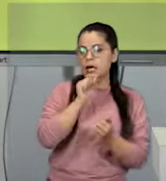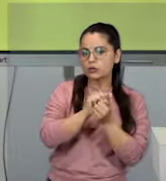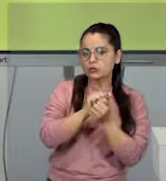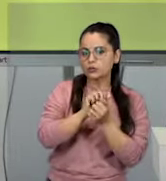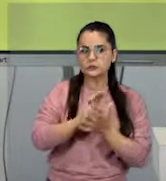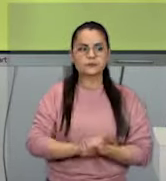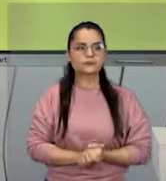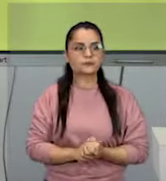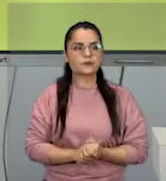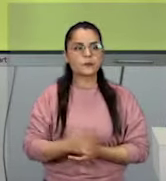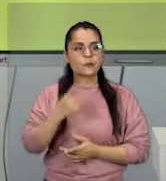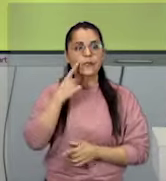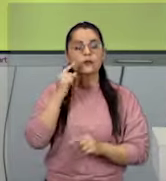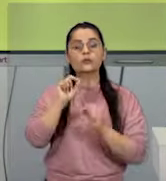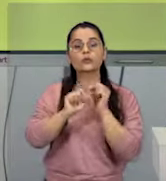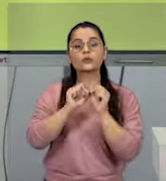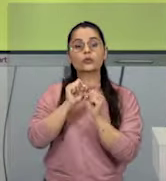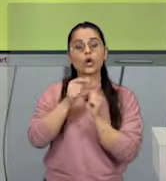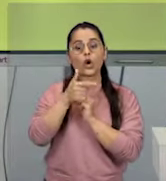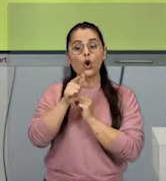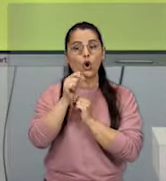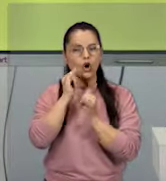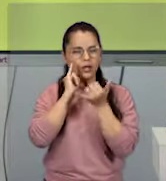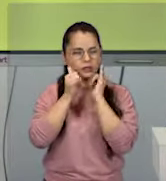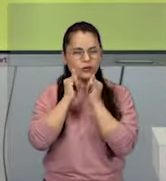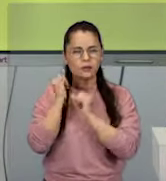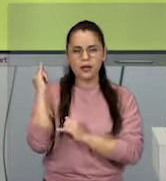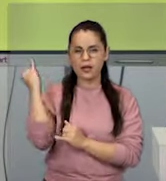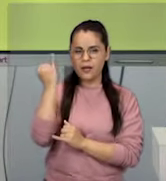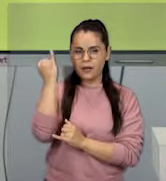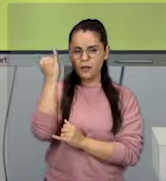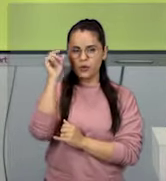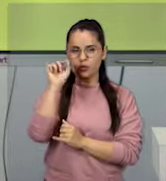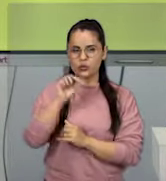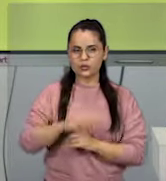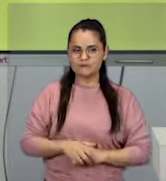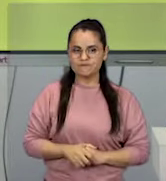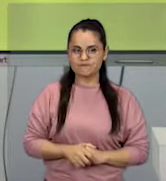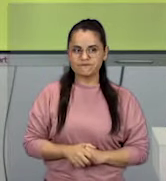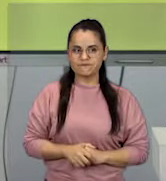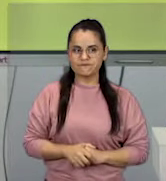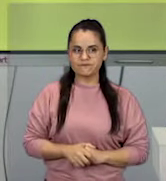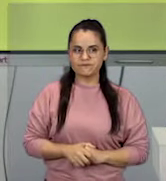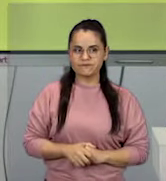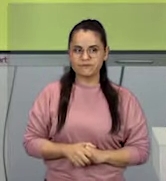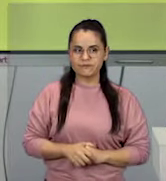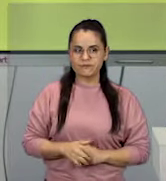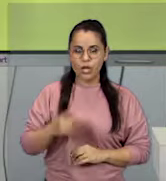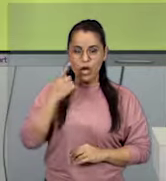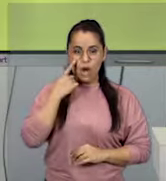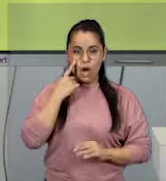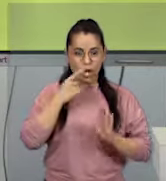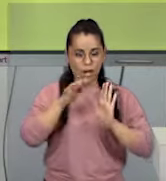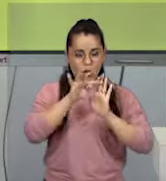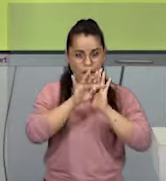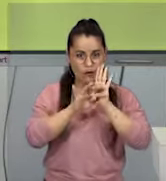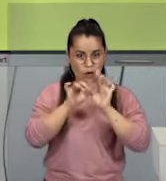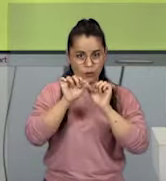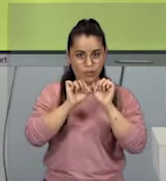nós temos aqui a outra informação muito importante que essa reação a